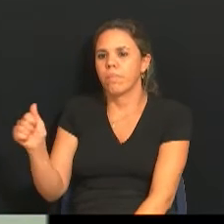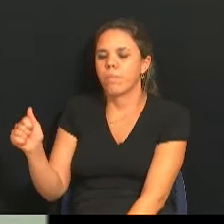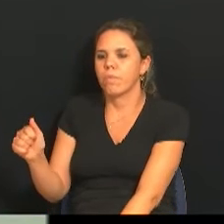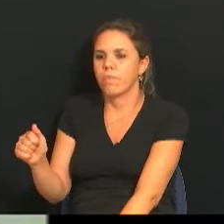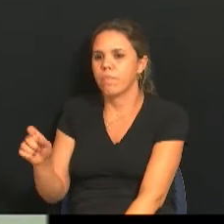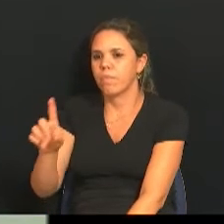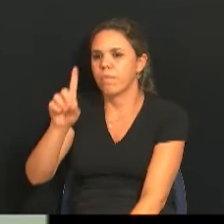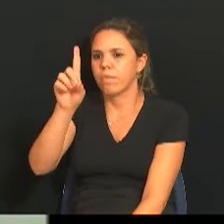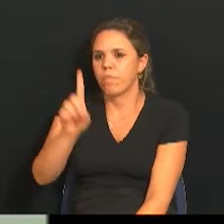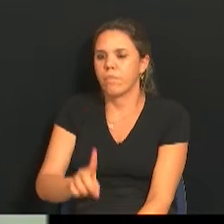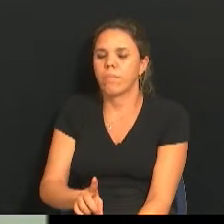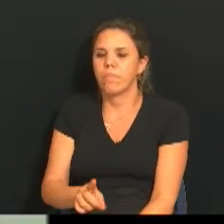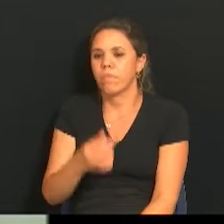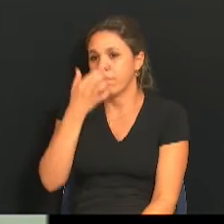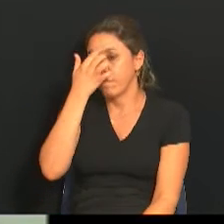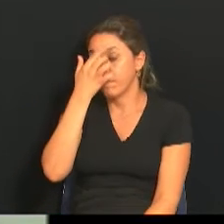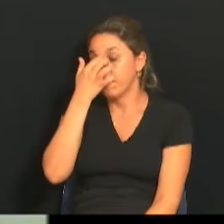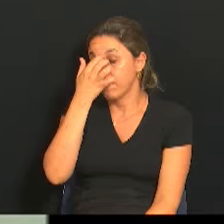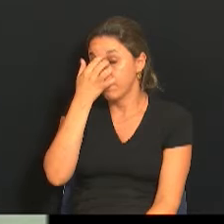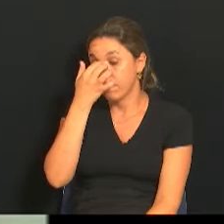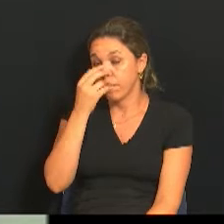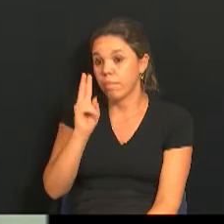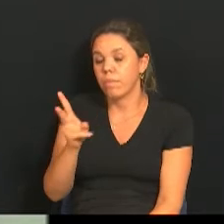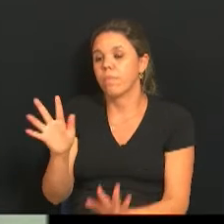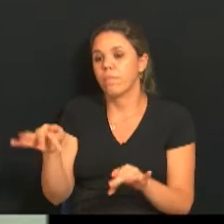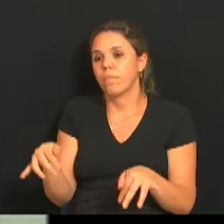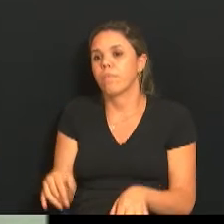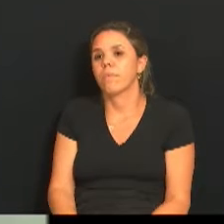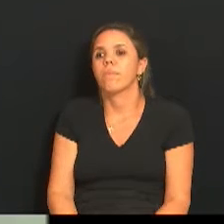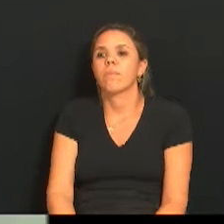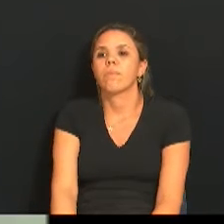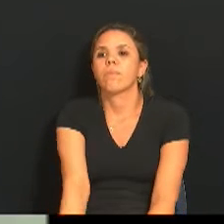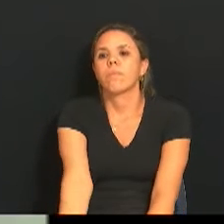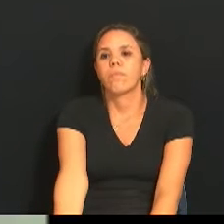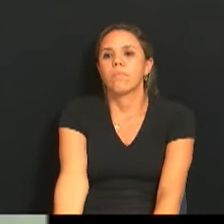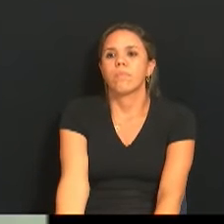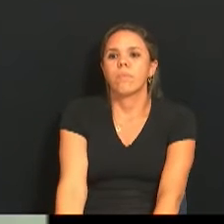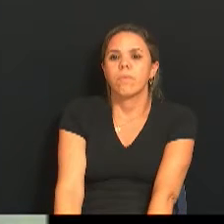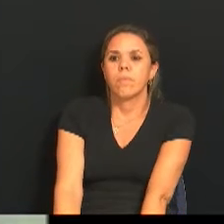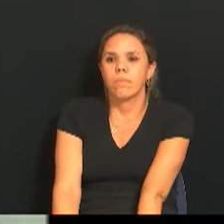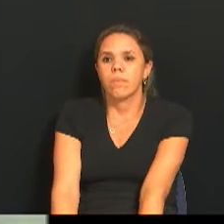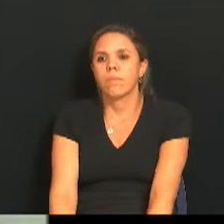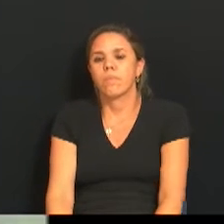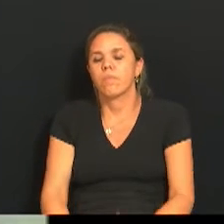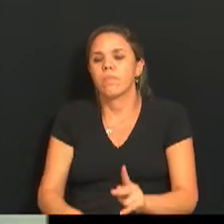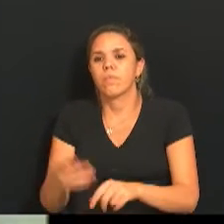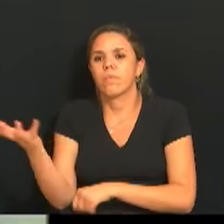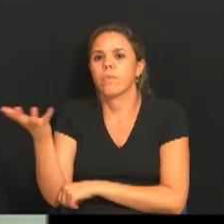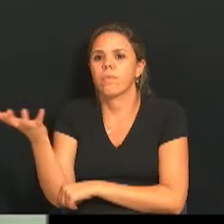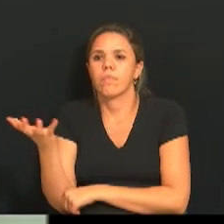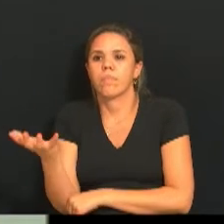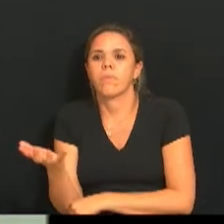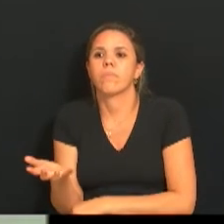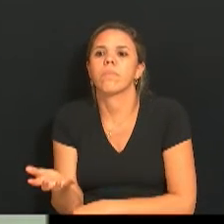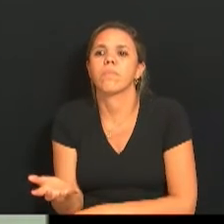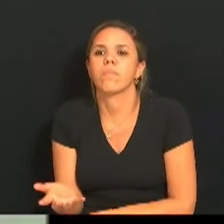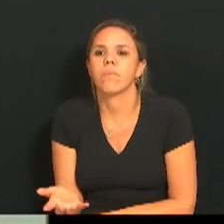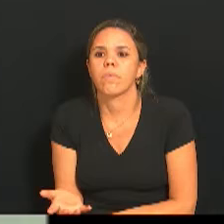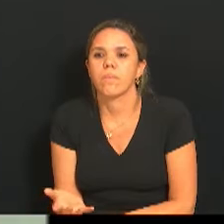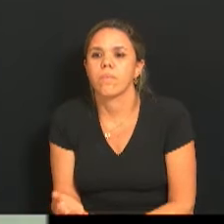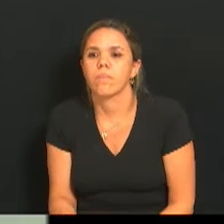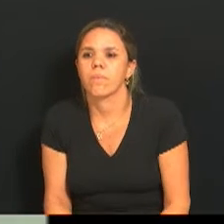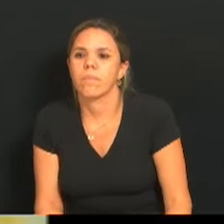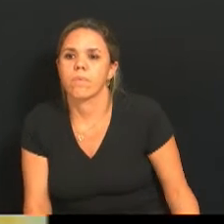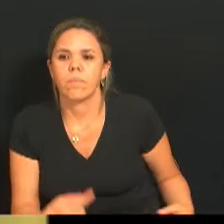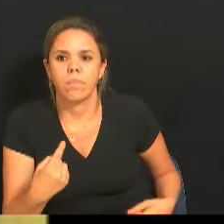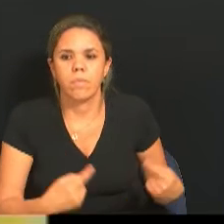diretora do DOAS, departamento onde também, de fato, executa a política para a população em situação de rua, e o William, que é o coordenador da política,